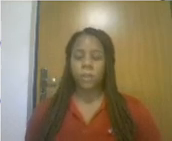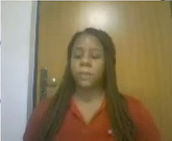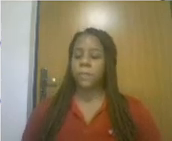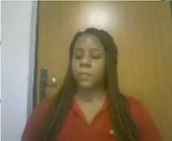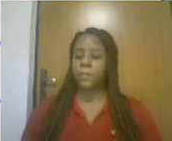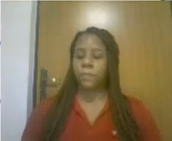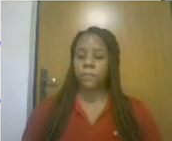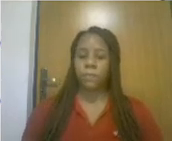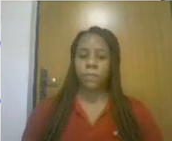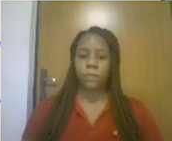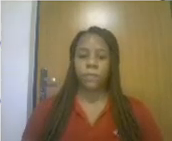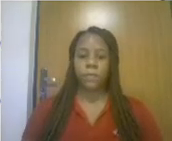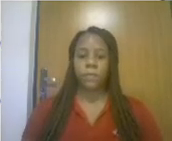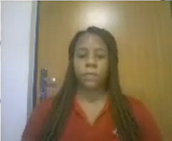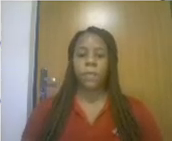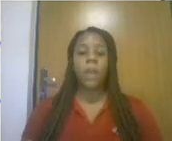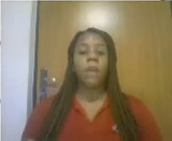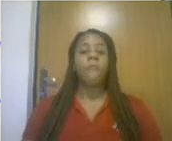viagem.